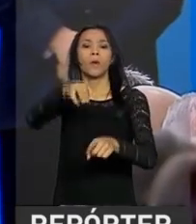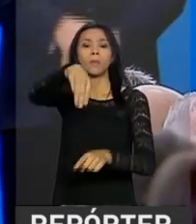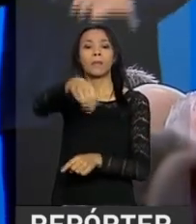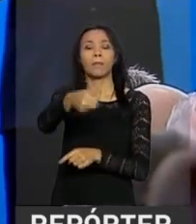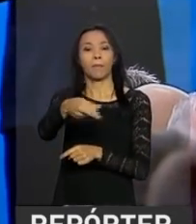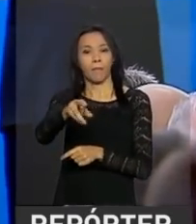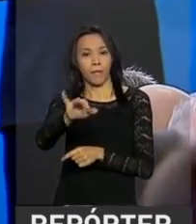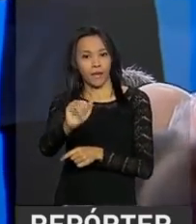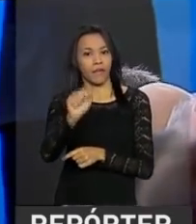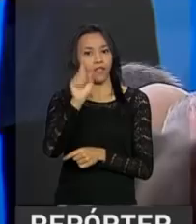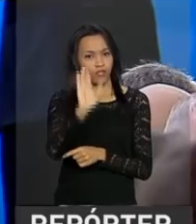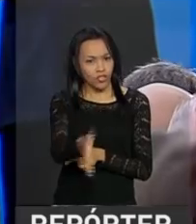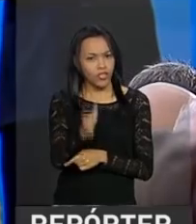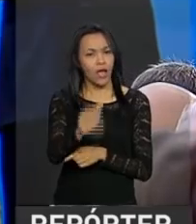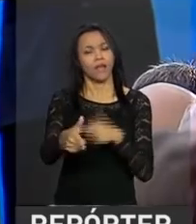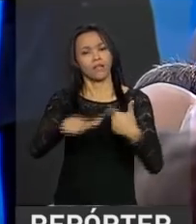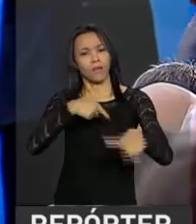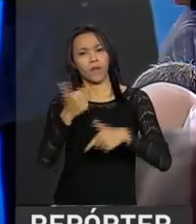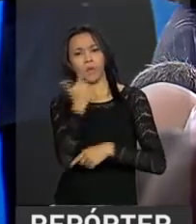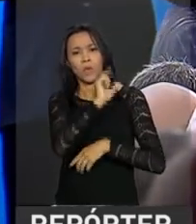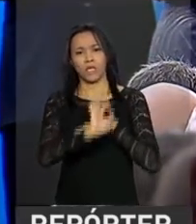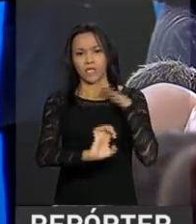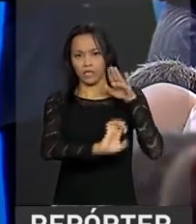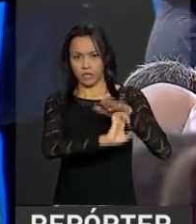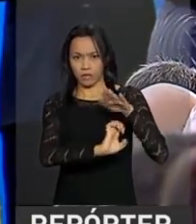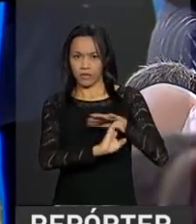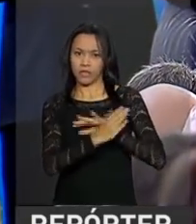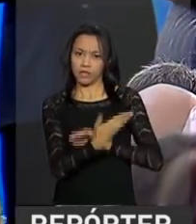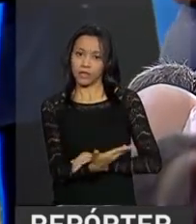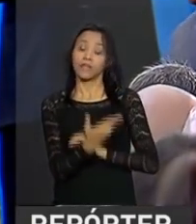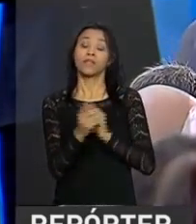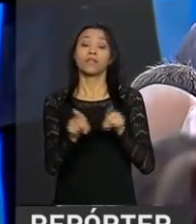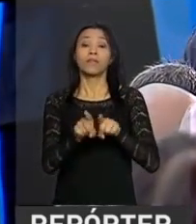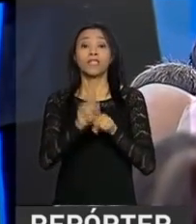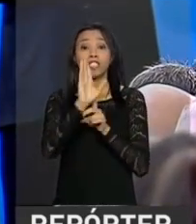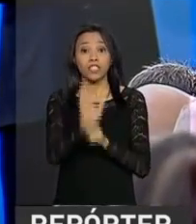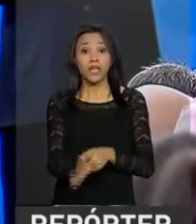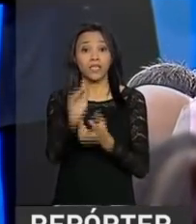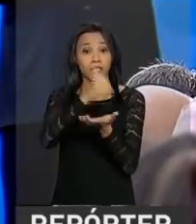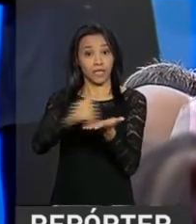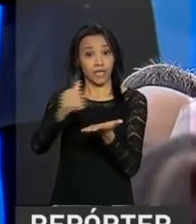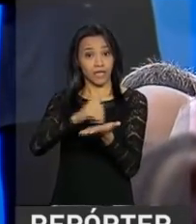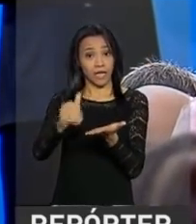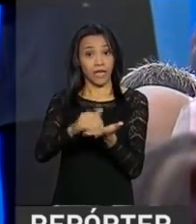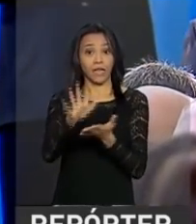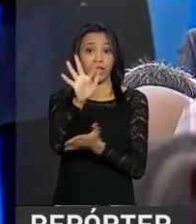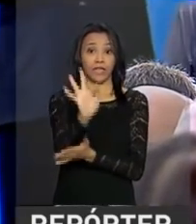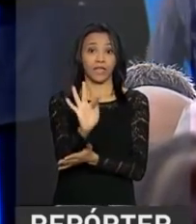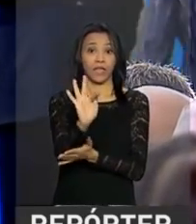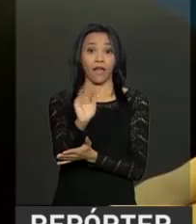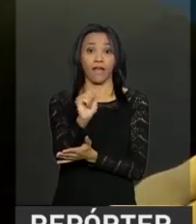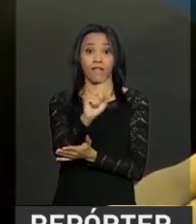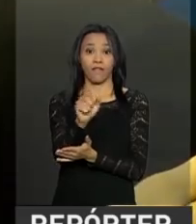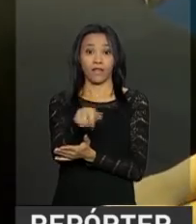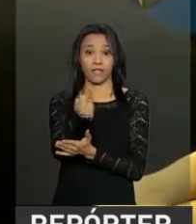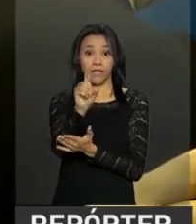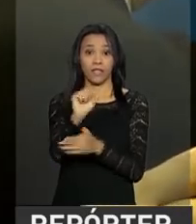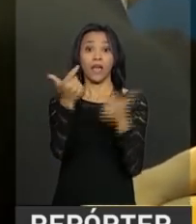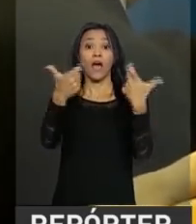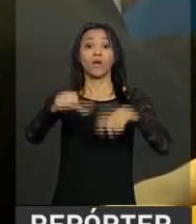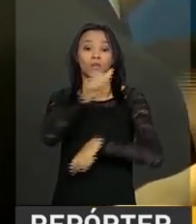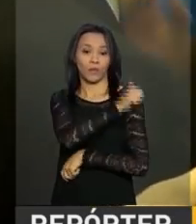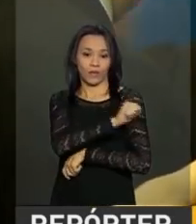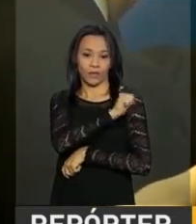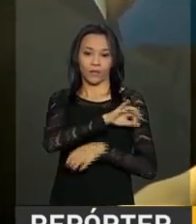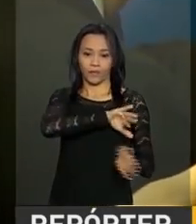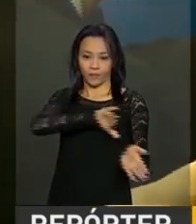e presidiu a Companhia Siderúrgica Nacional, além de ter sido secretária da Fazenda Nacional no Rio de Janeiro. Temos muitas